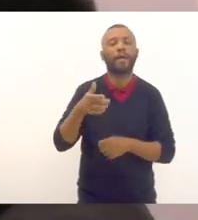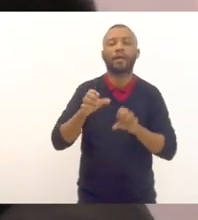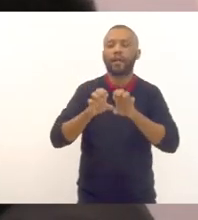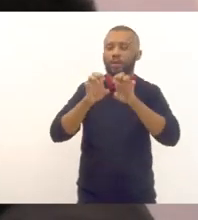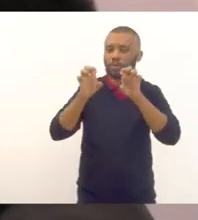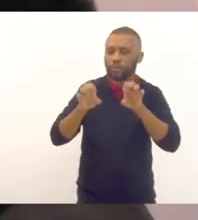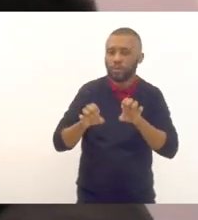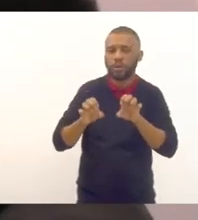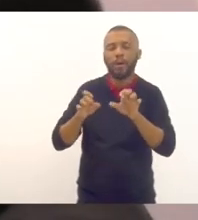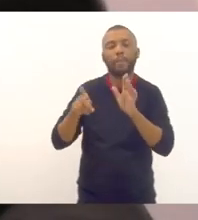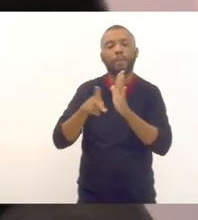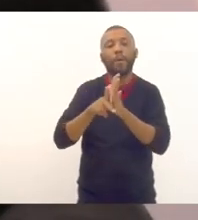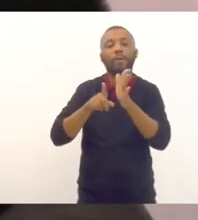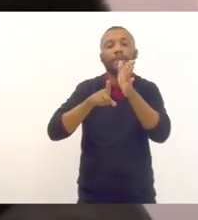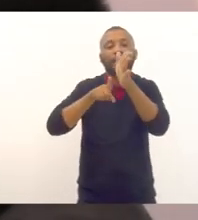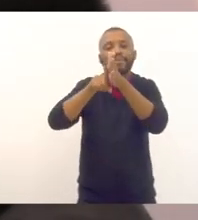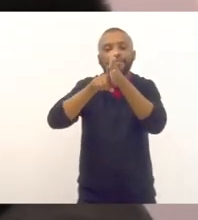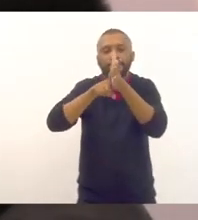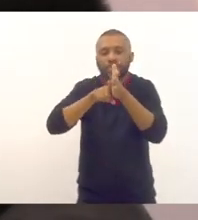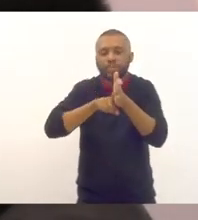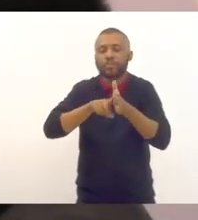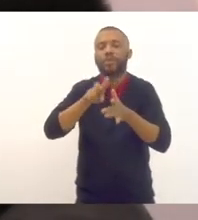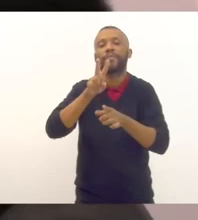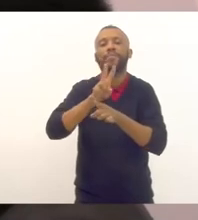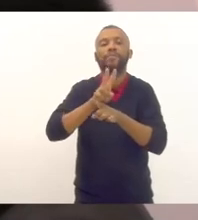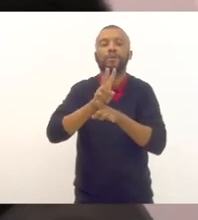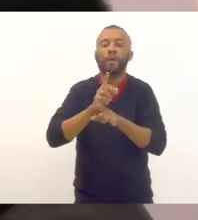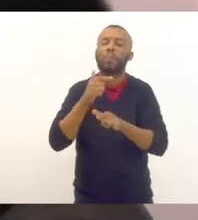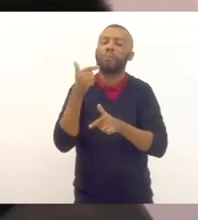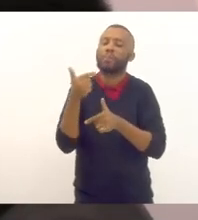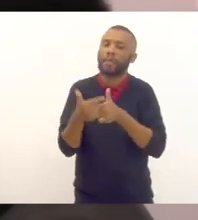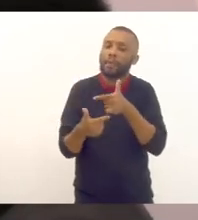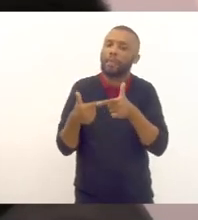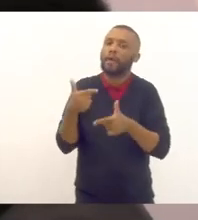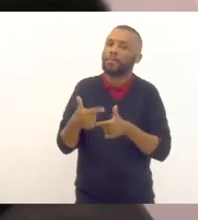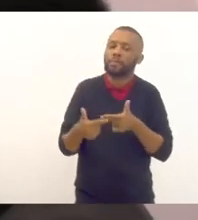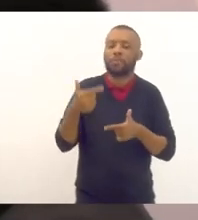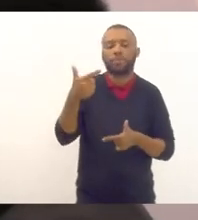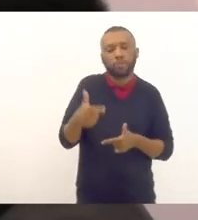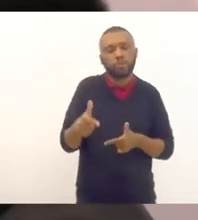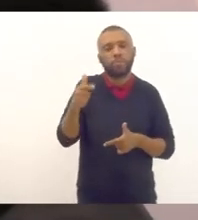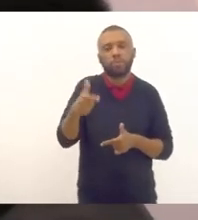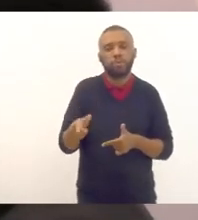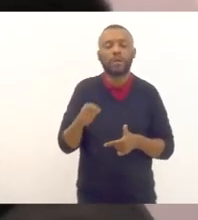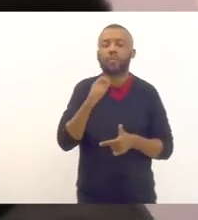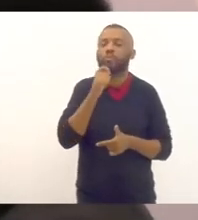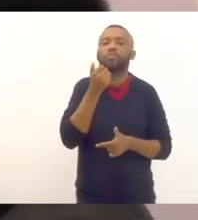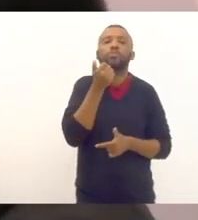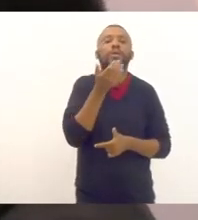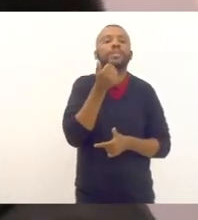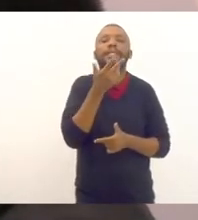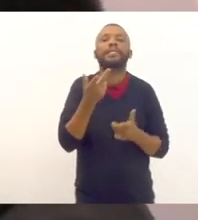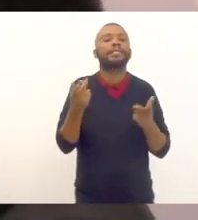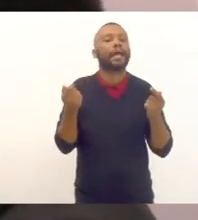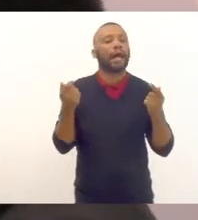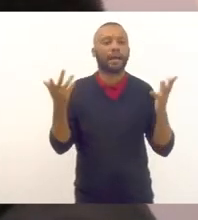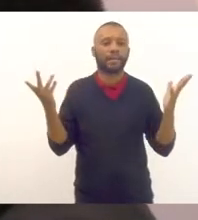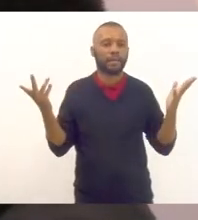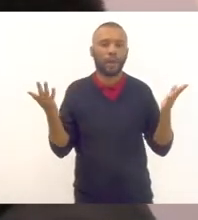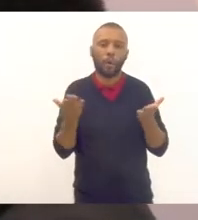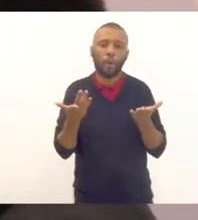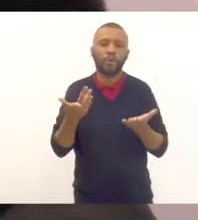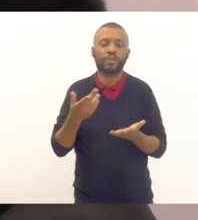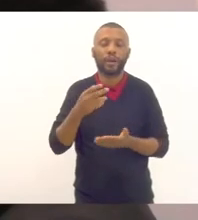de vistoria. Quer dizer, é um trabalho que está se repetindo para nada, toma conta de nada. Hoje, a